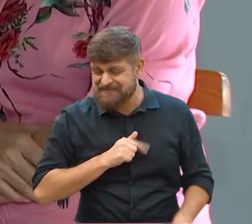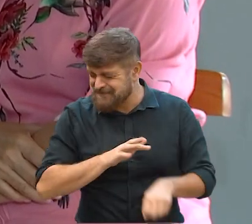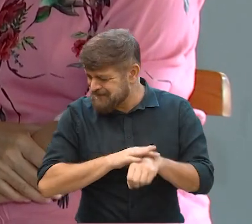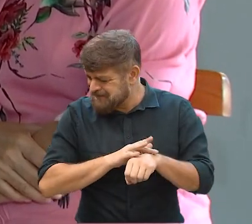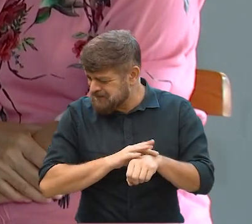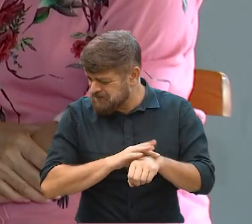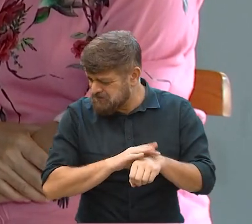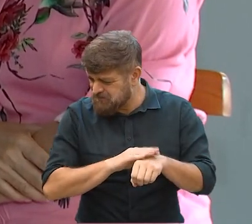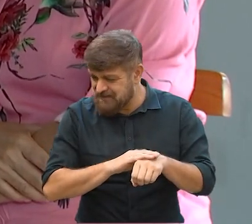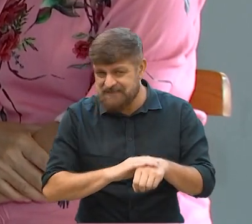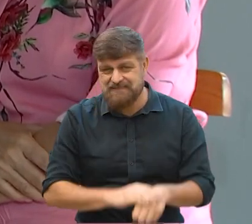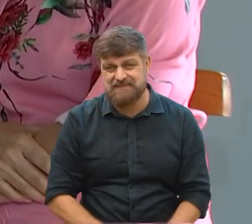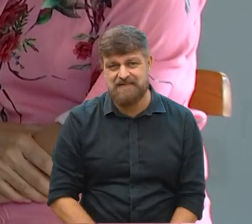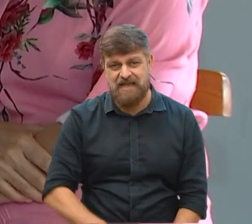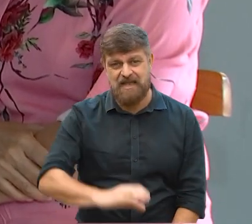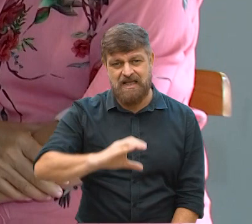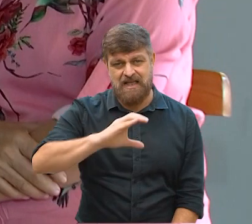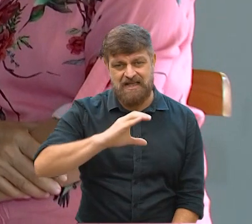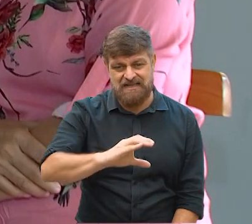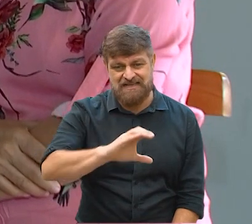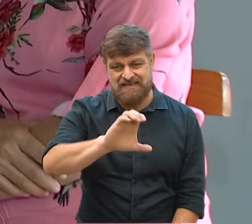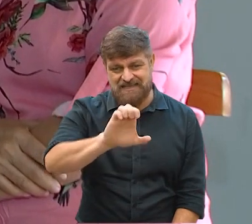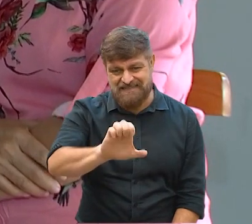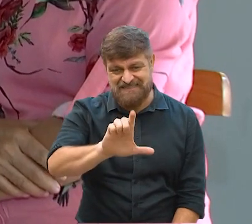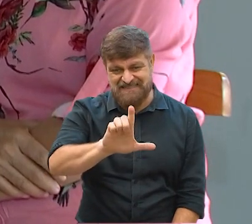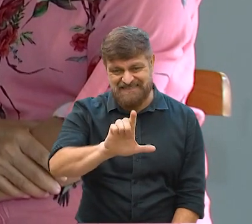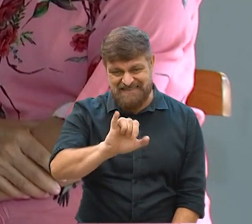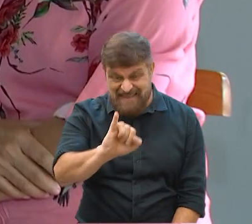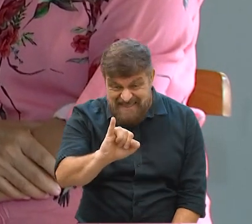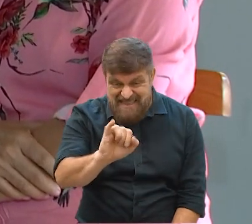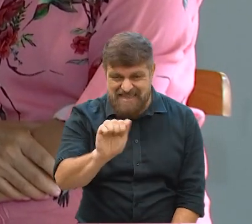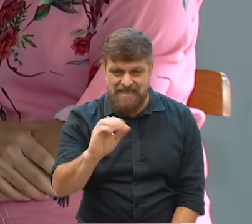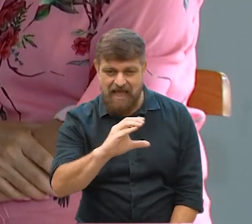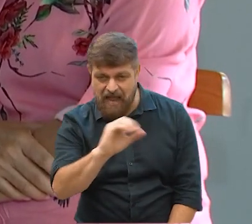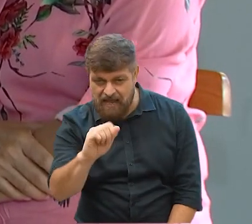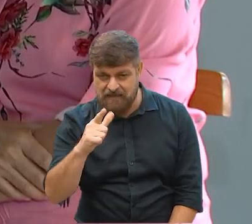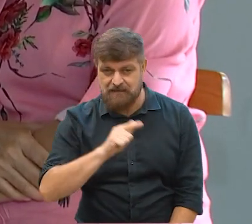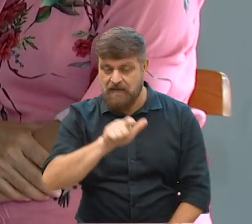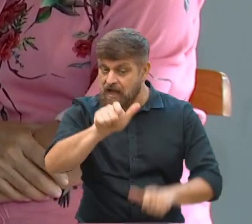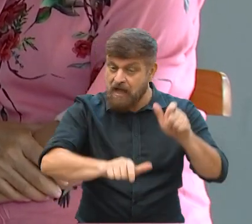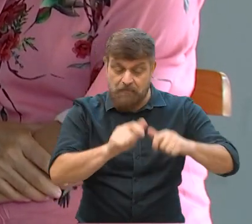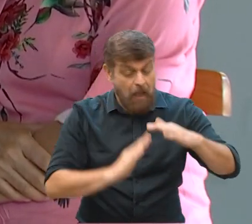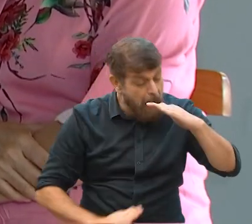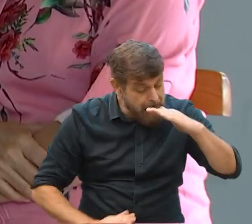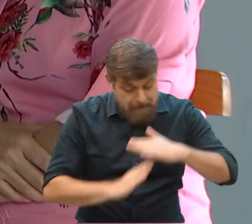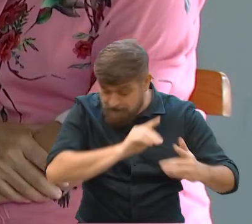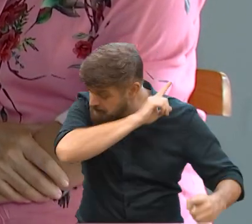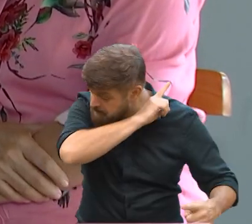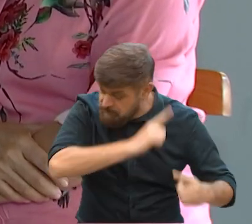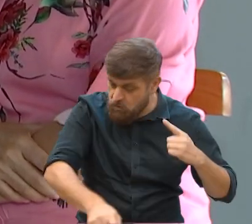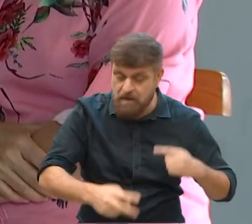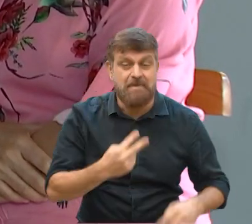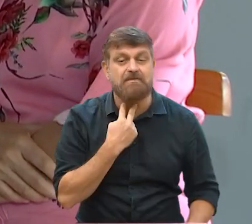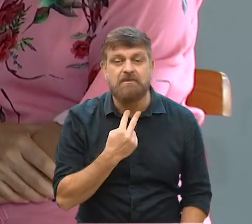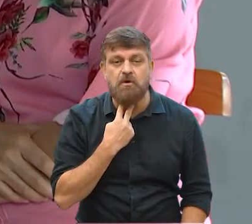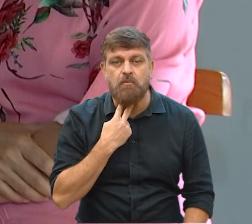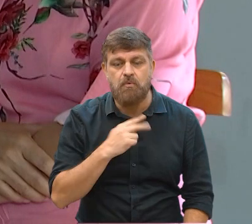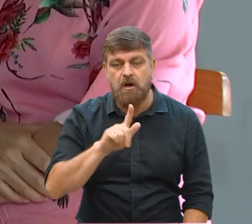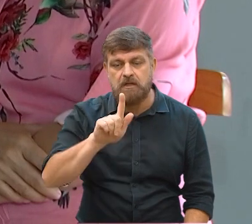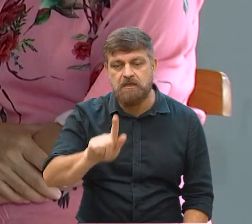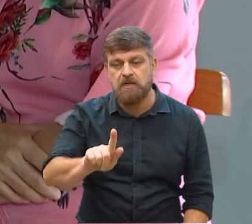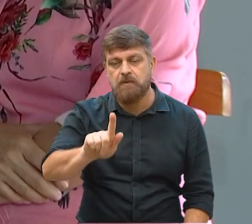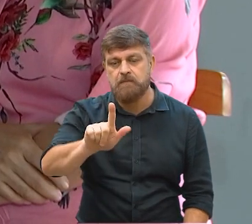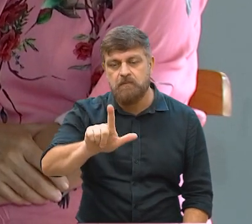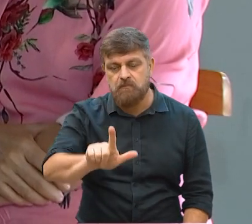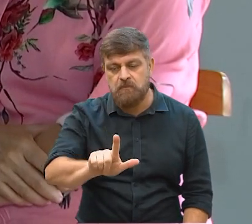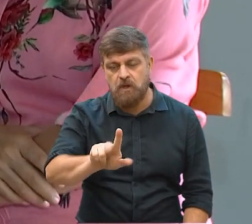têm doença celíaca, é um tipo de doença específica, que as pessoas têm uma restrição, elas têm uma alergia ao